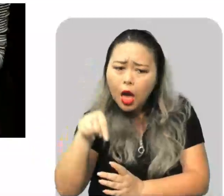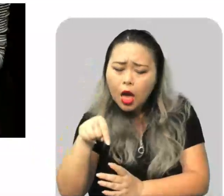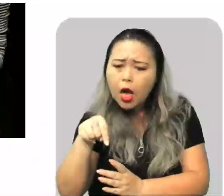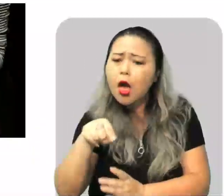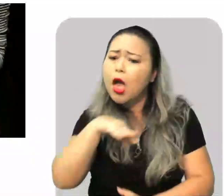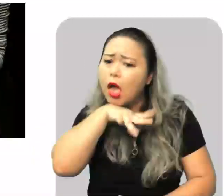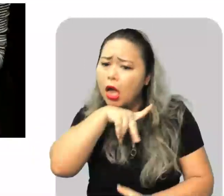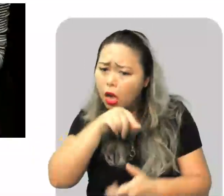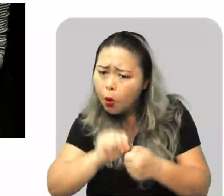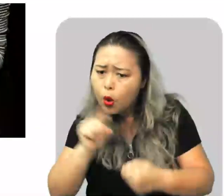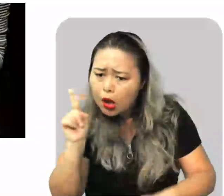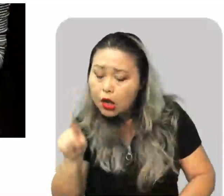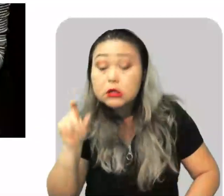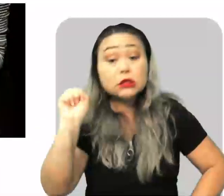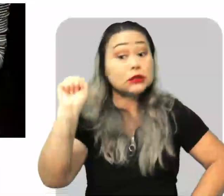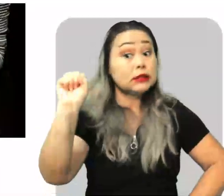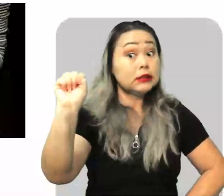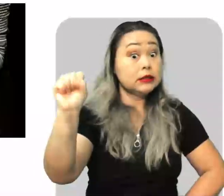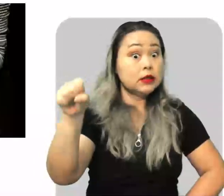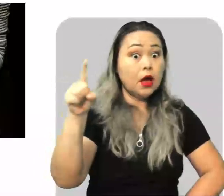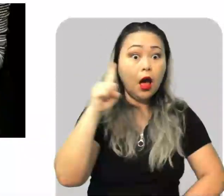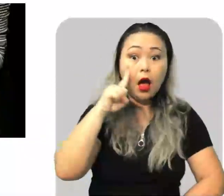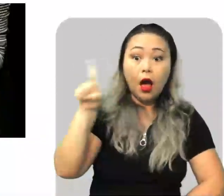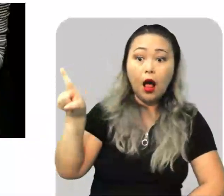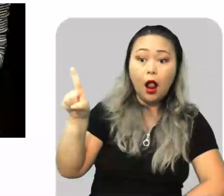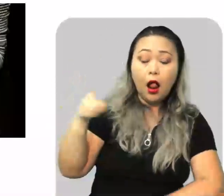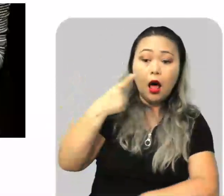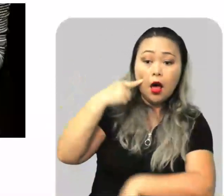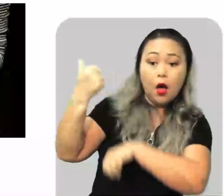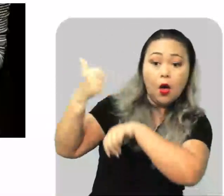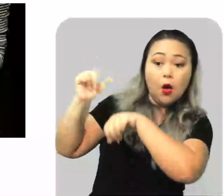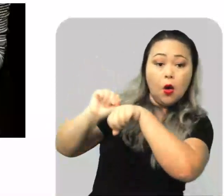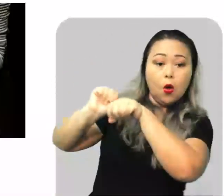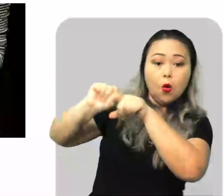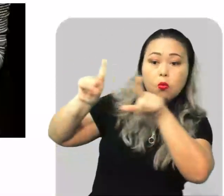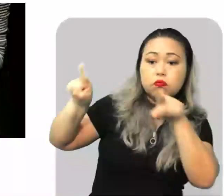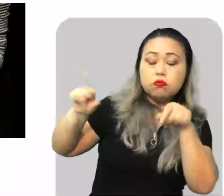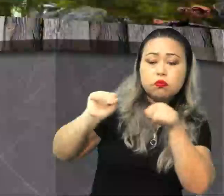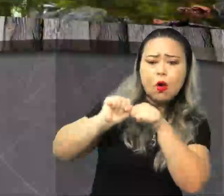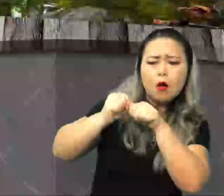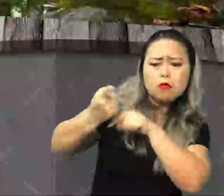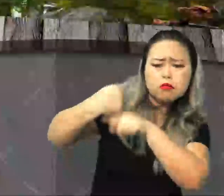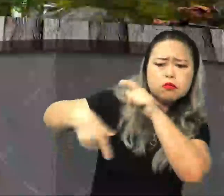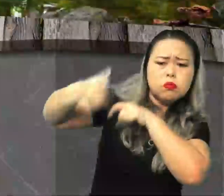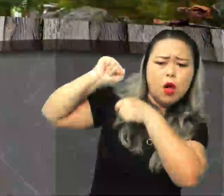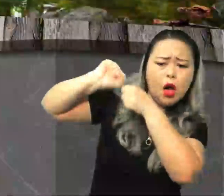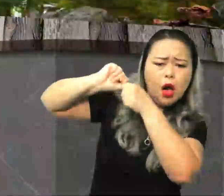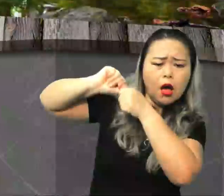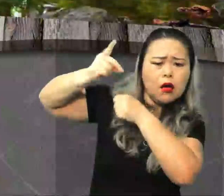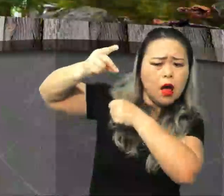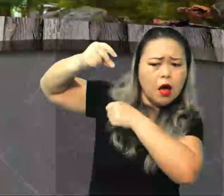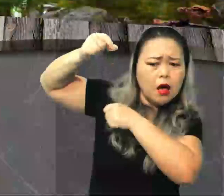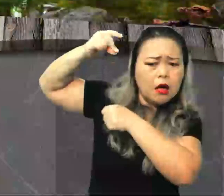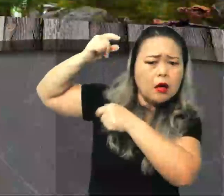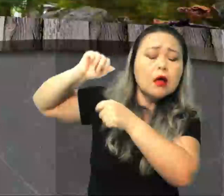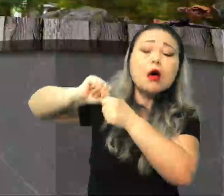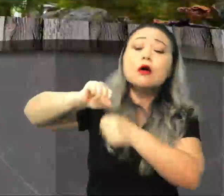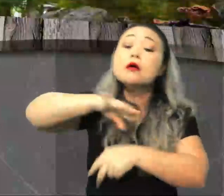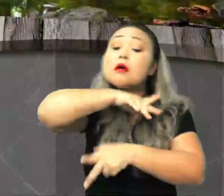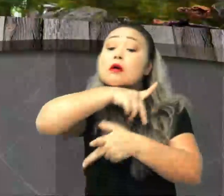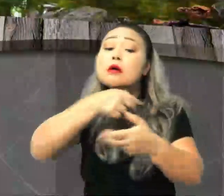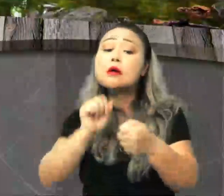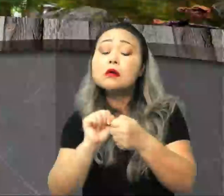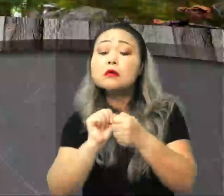é um animal? Sim, é um animal. São os poríferos, animais primitivos, tá? Esses